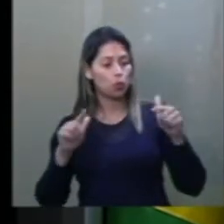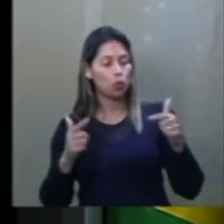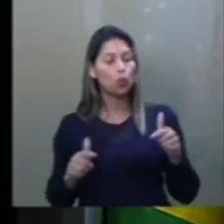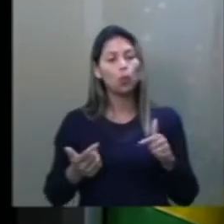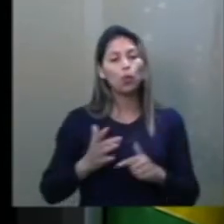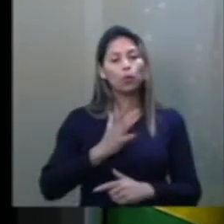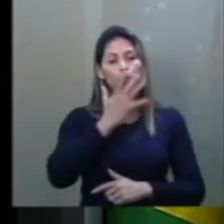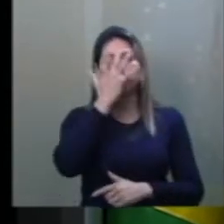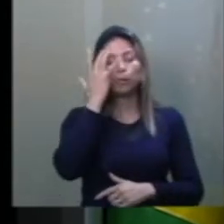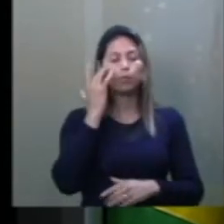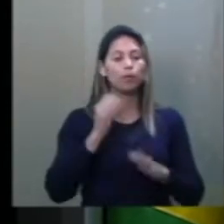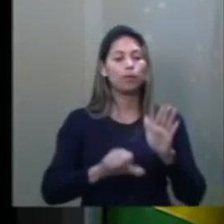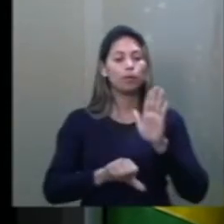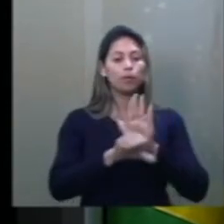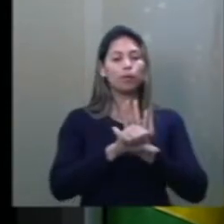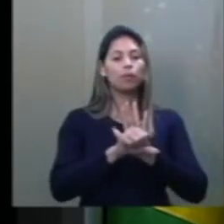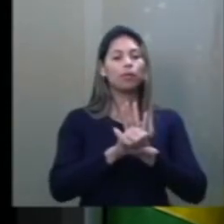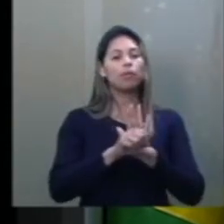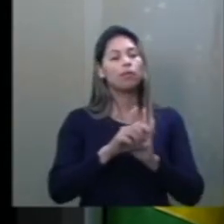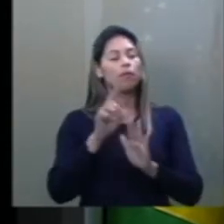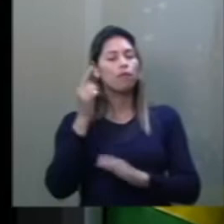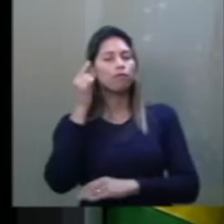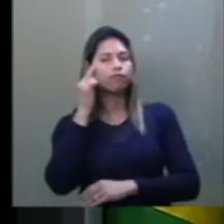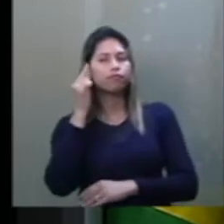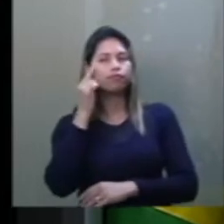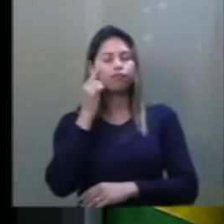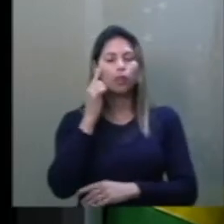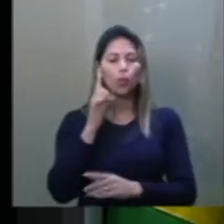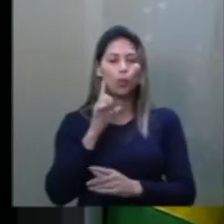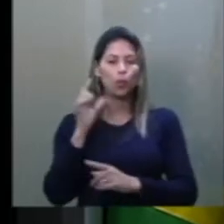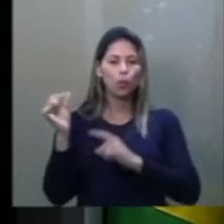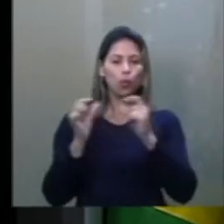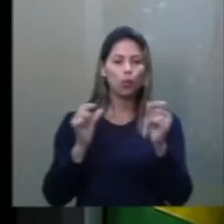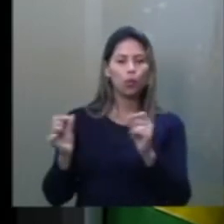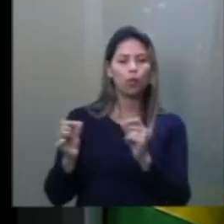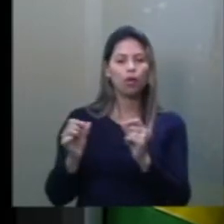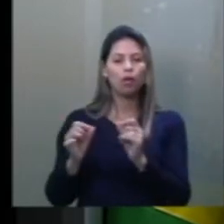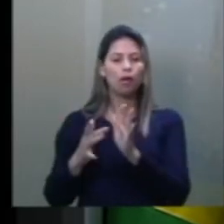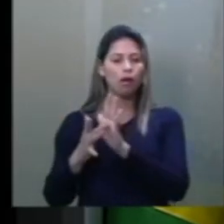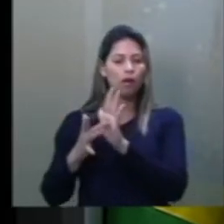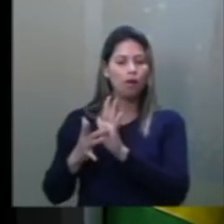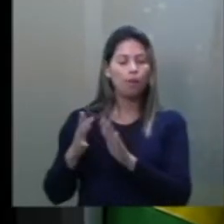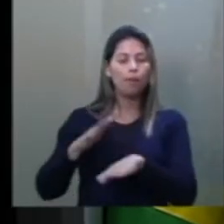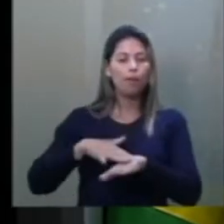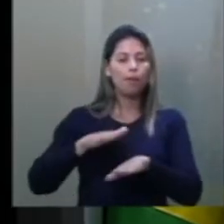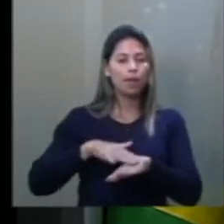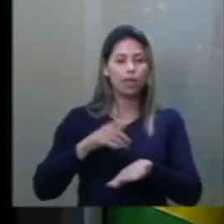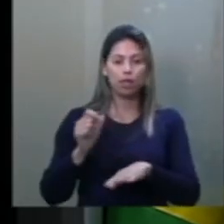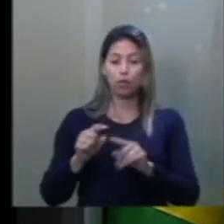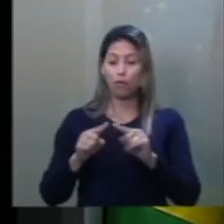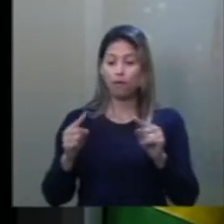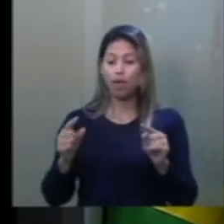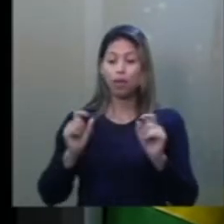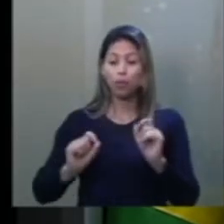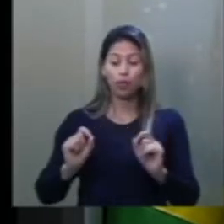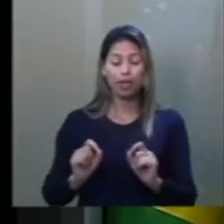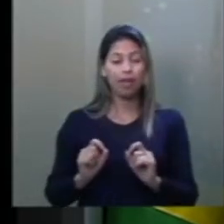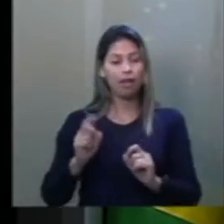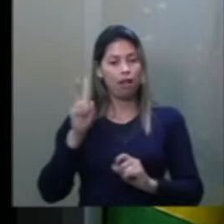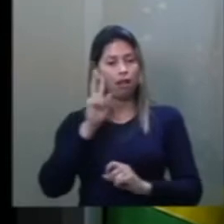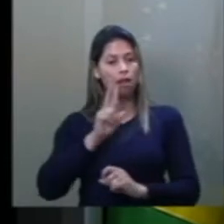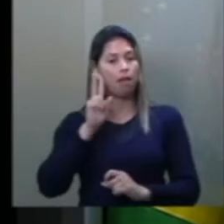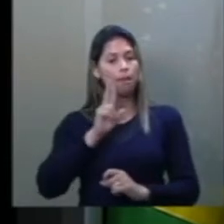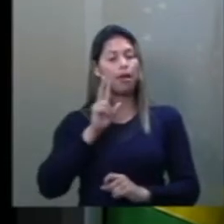fuga quando bem quisessem. Antes de prosseguir, vale relembrar a sucessão de